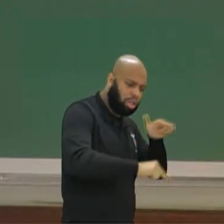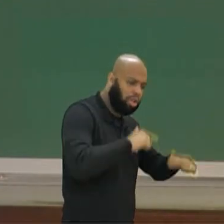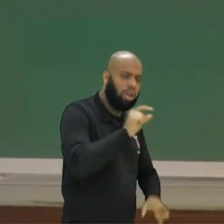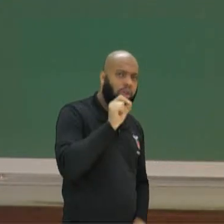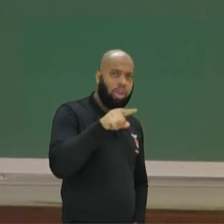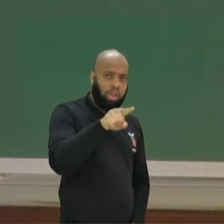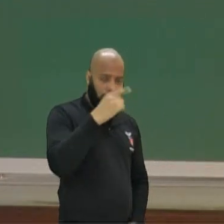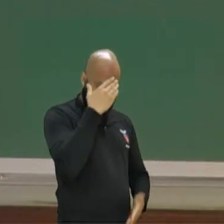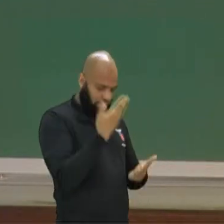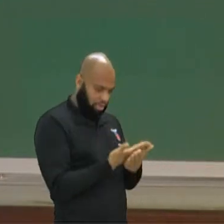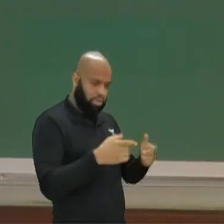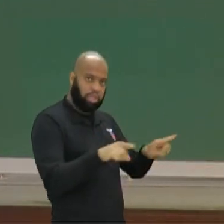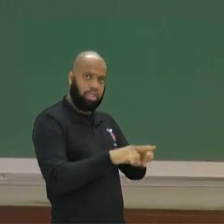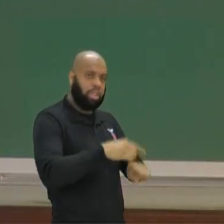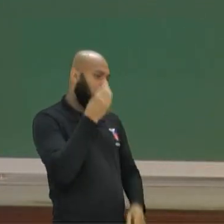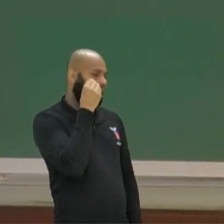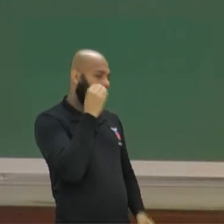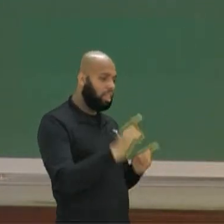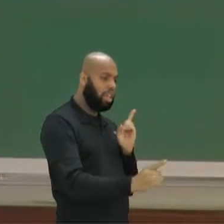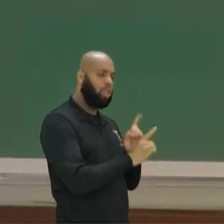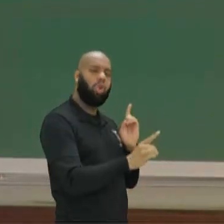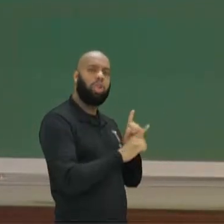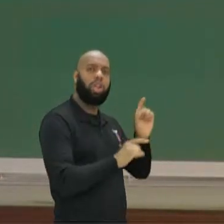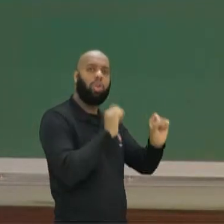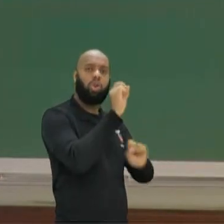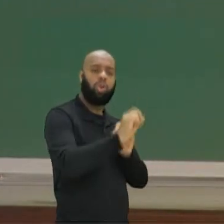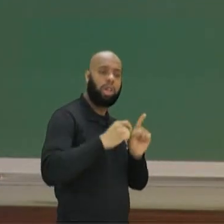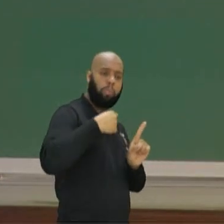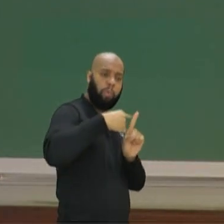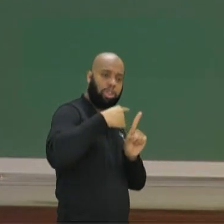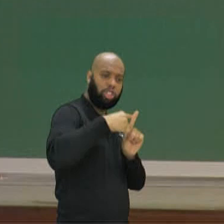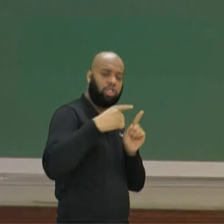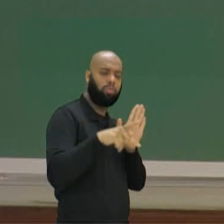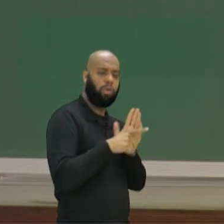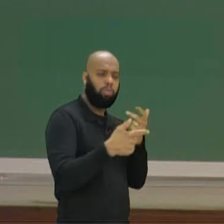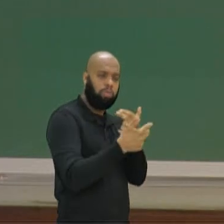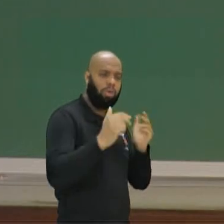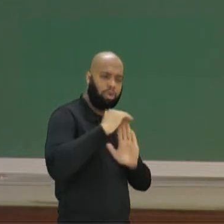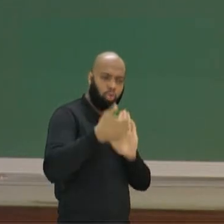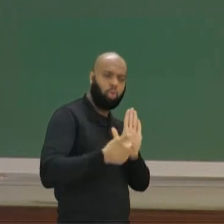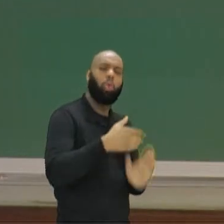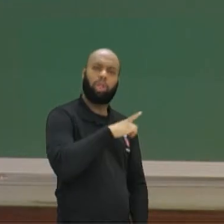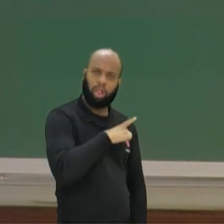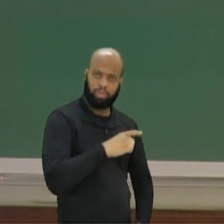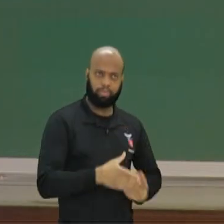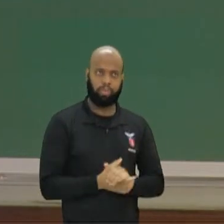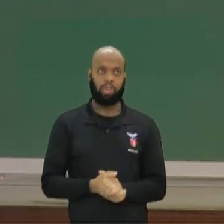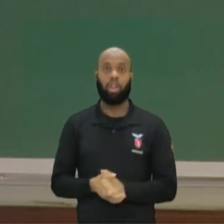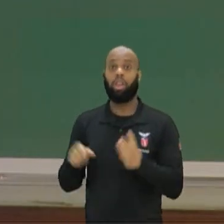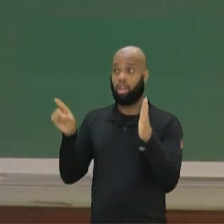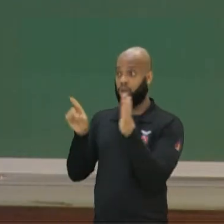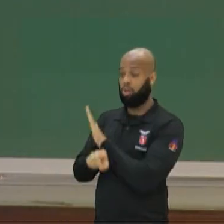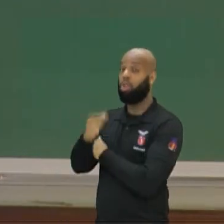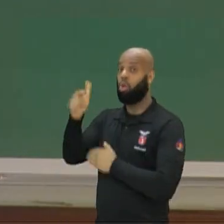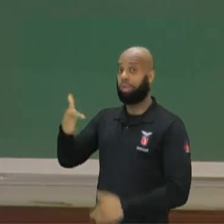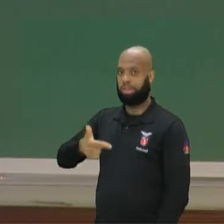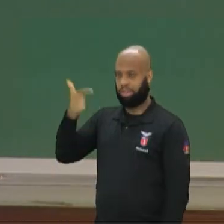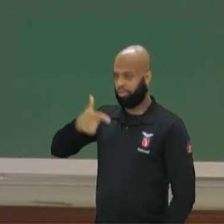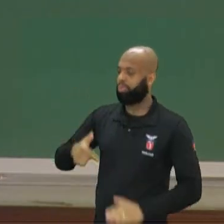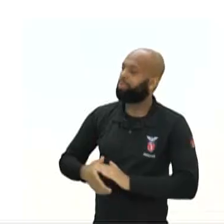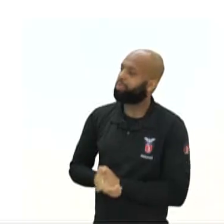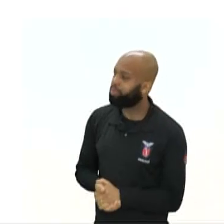menos isso, né? E tente encontrar o lado positivo das coisas, beleza? Daí a gente tem a segunda pergunta feita pela